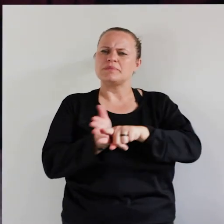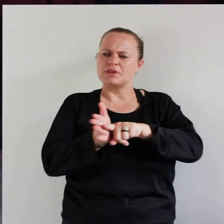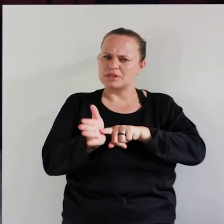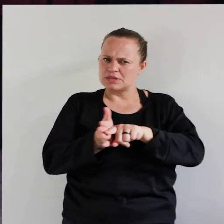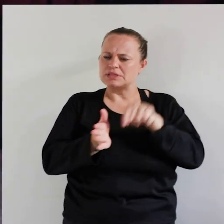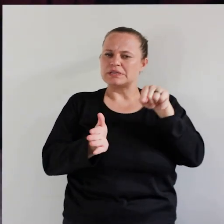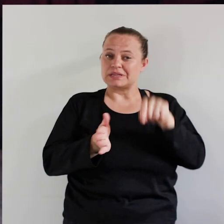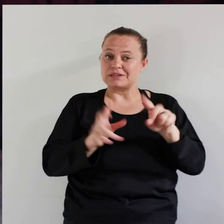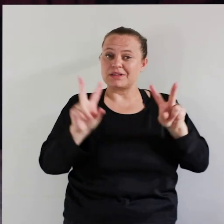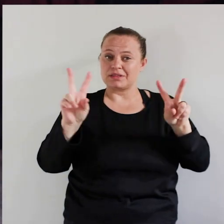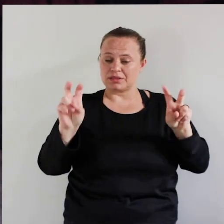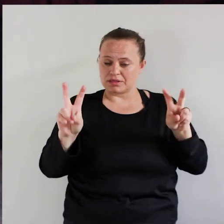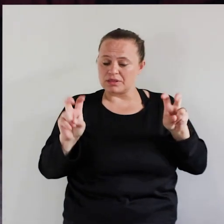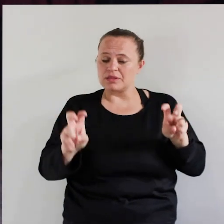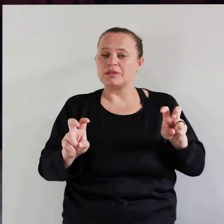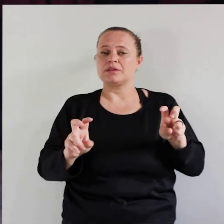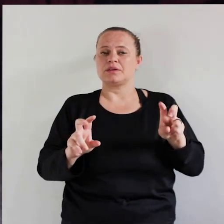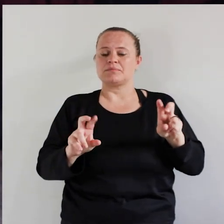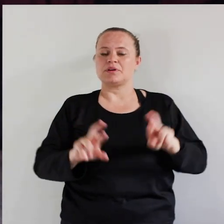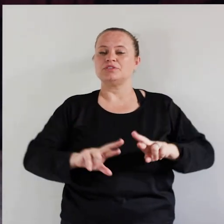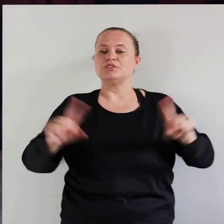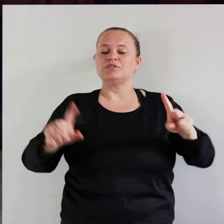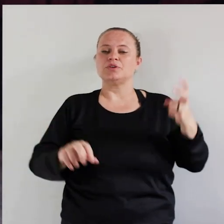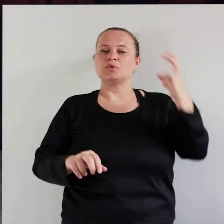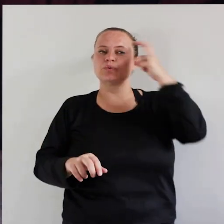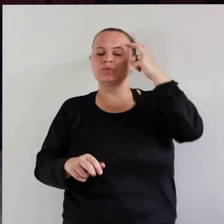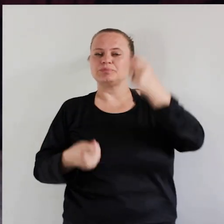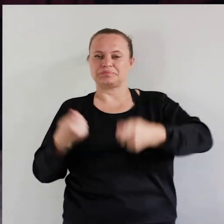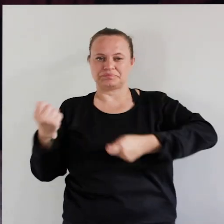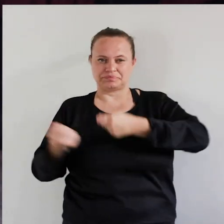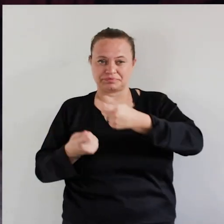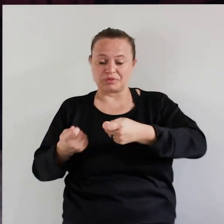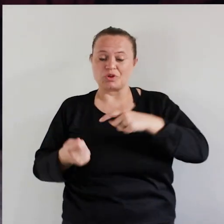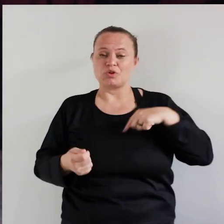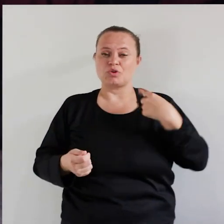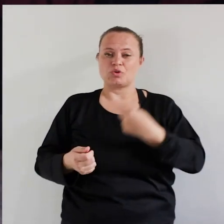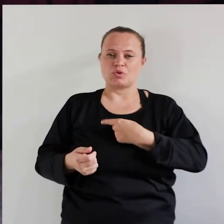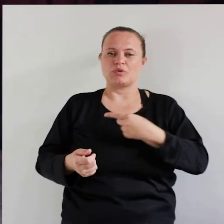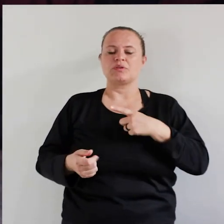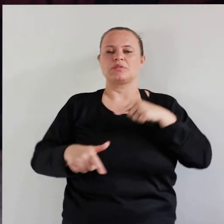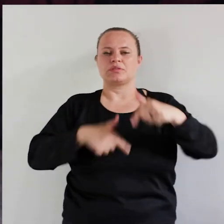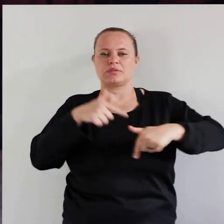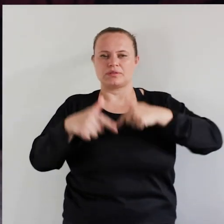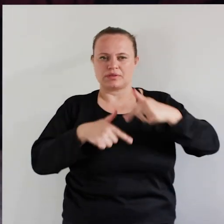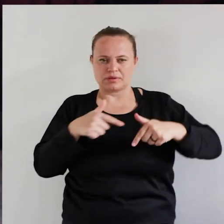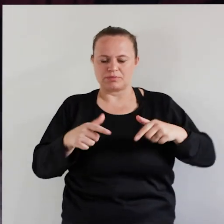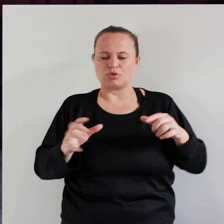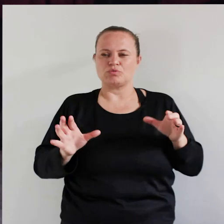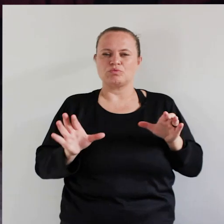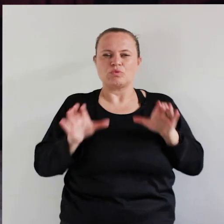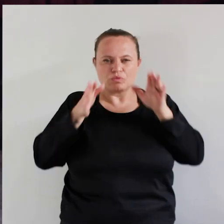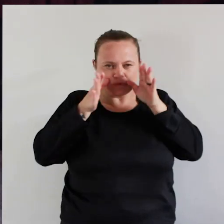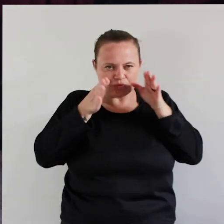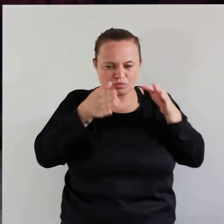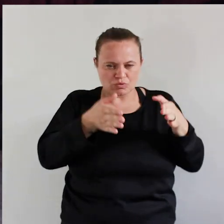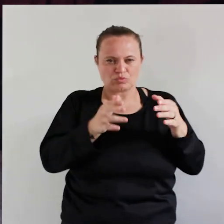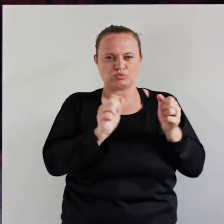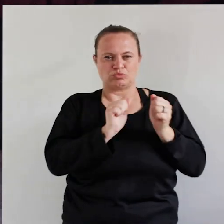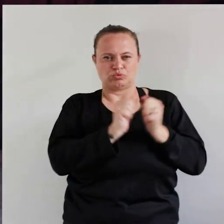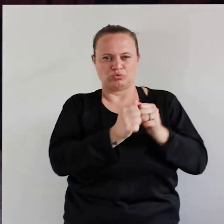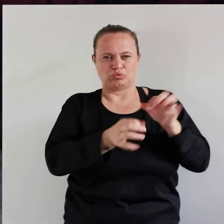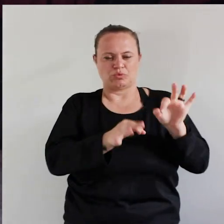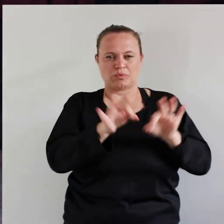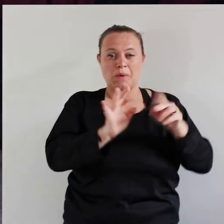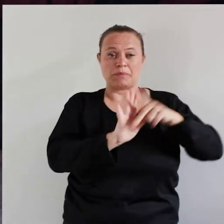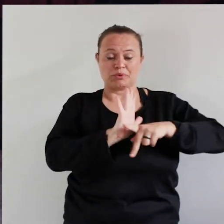desse ponto tem várias pesquisas que vocês fizeram, né? Justamente. Você orientou. Aí, como a gente trabalhou